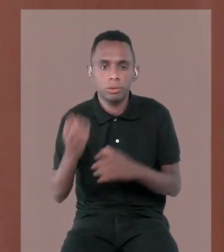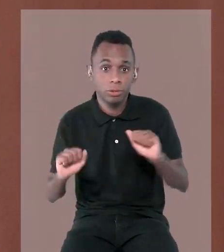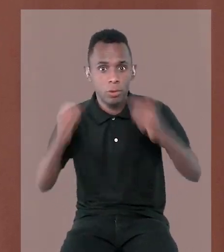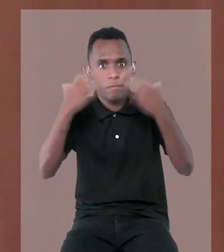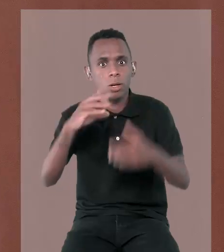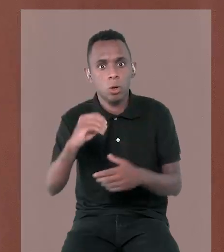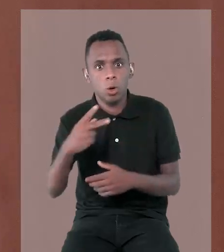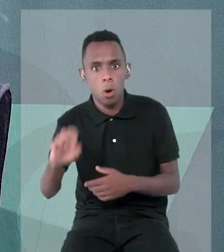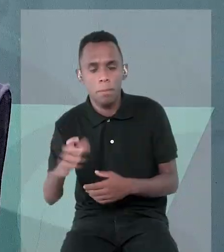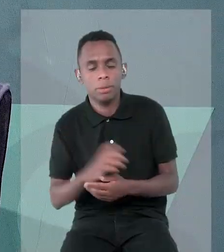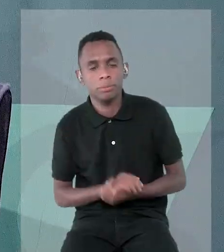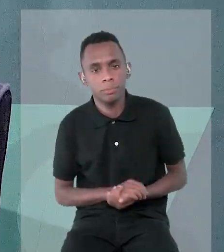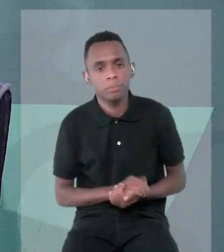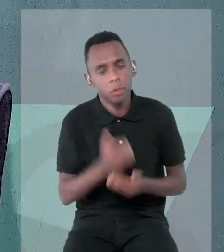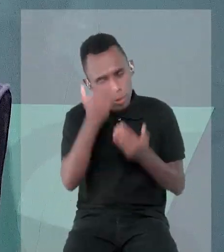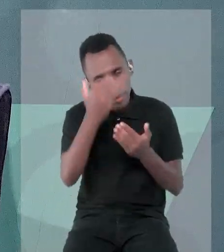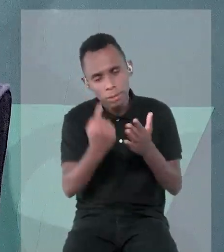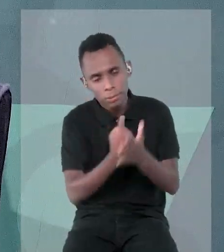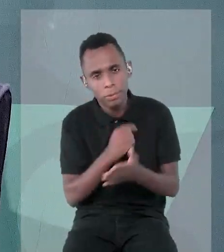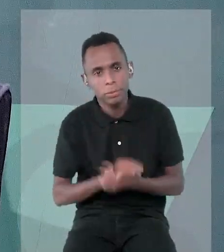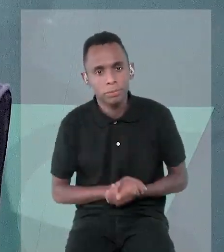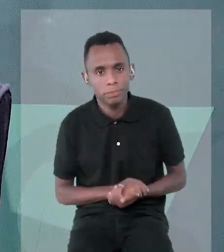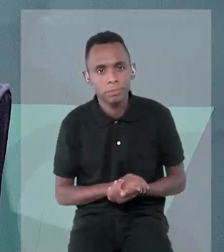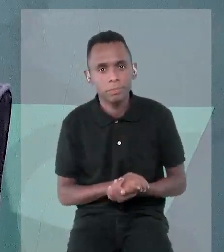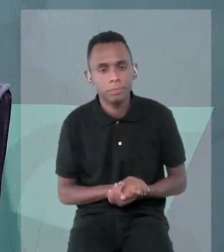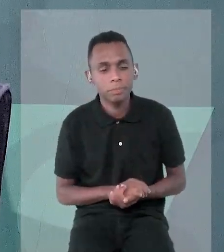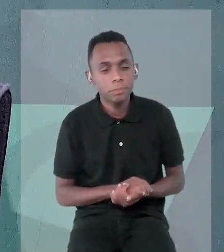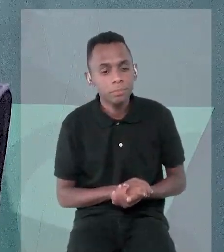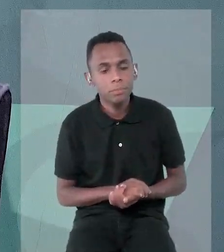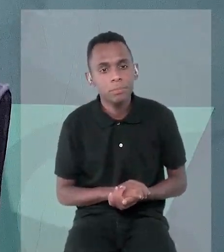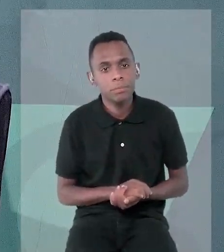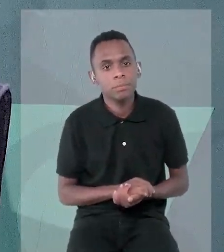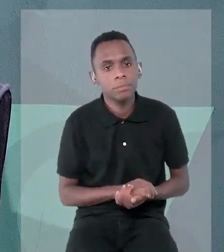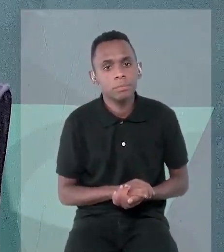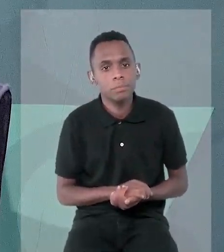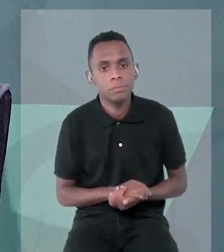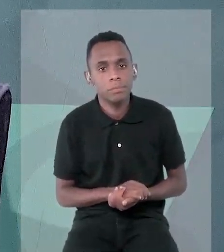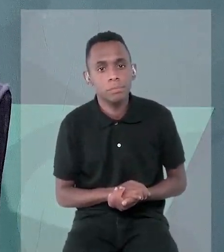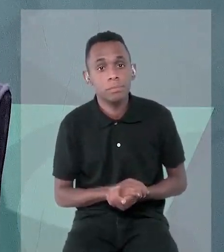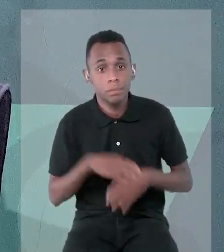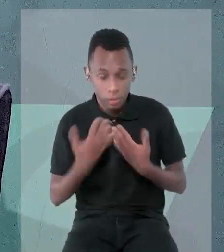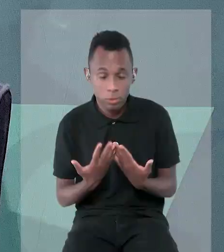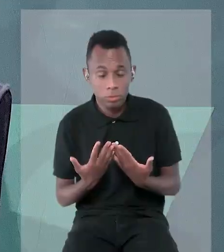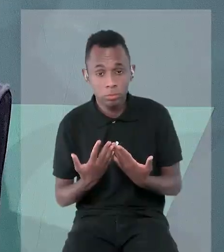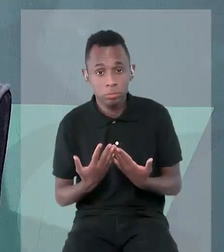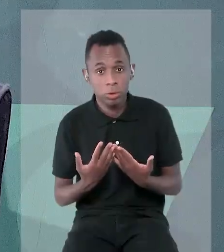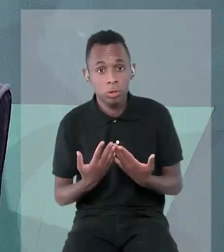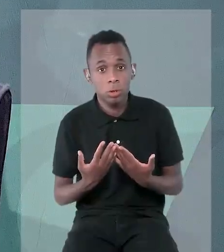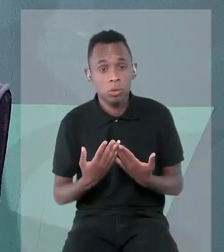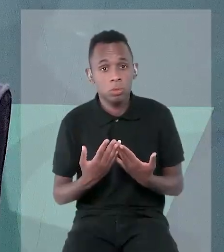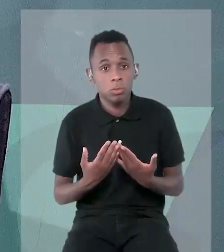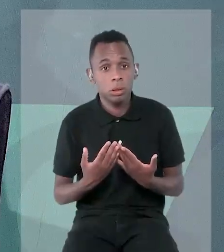evento. Sim, obrigado pela pergunta. Olha, esse programa, ele